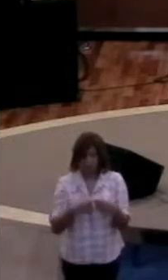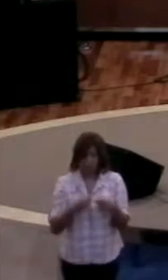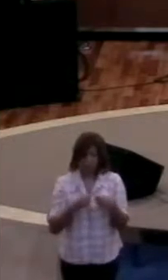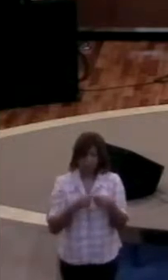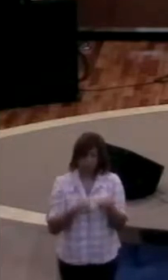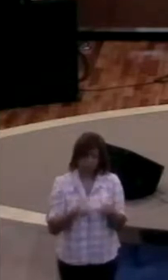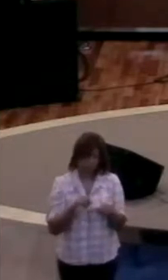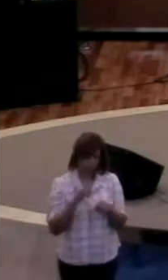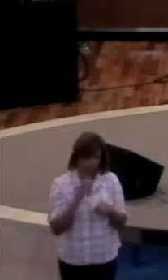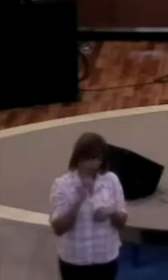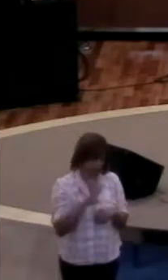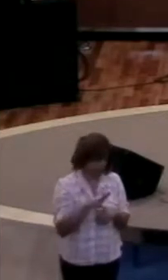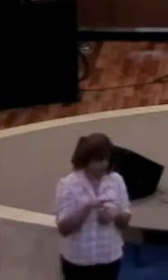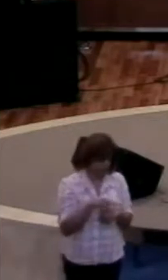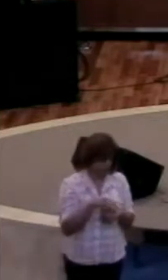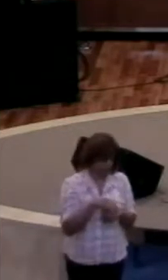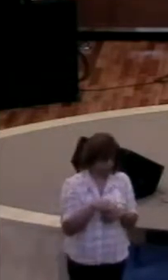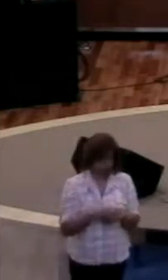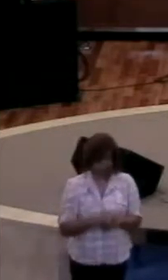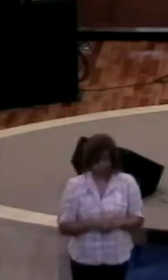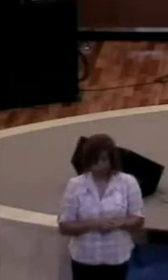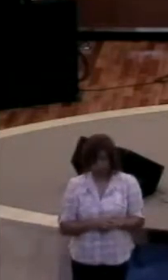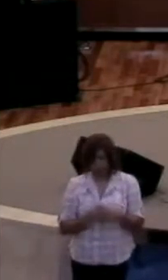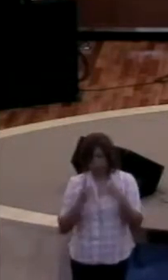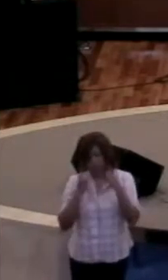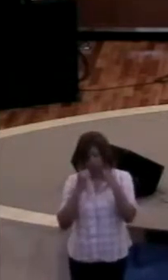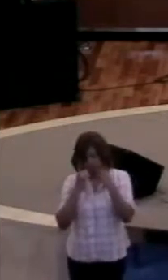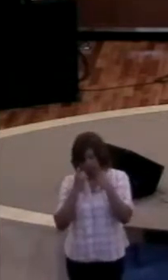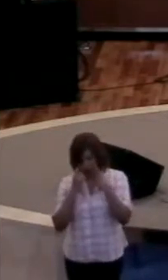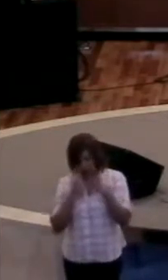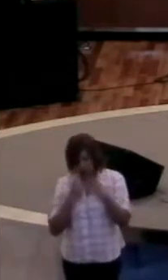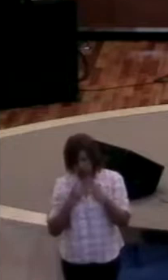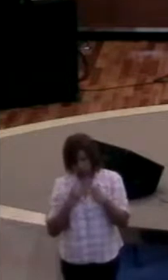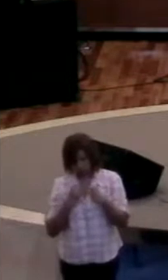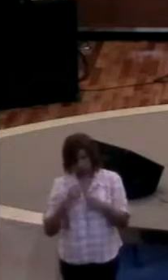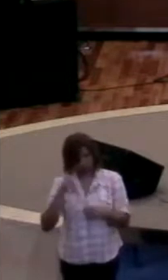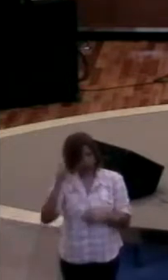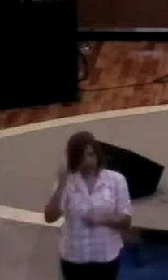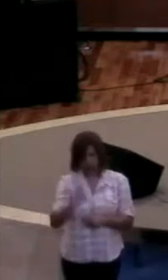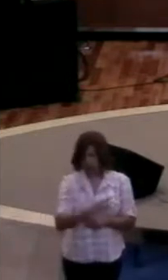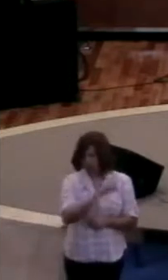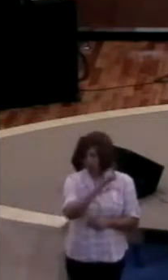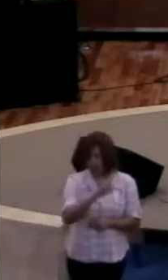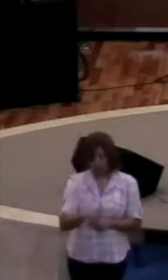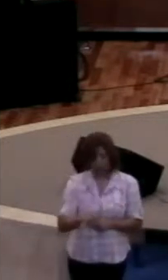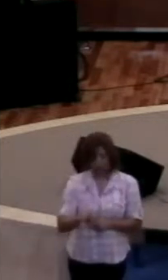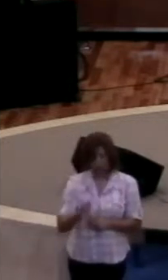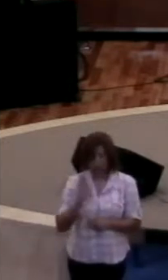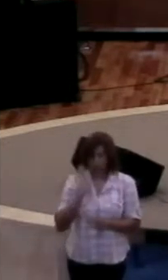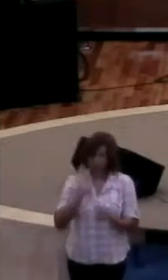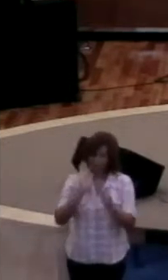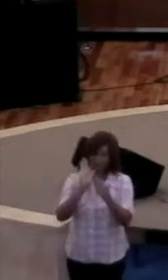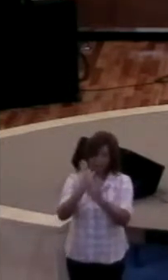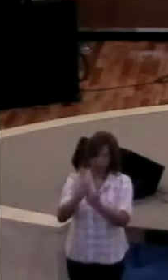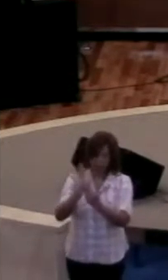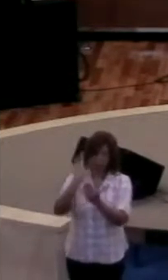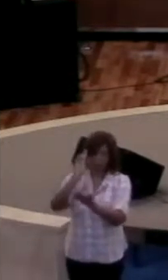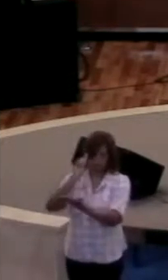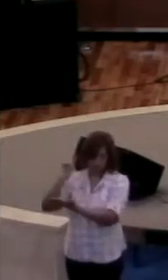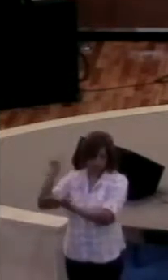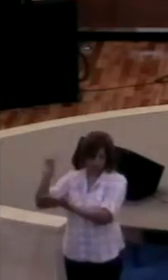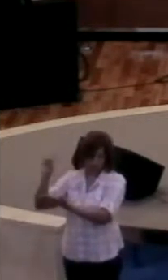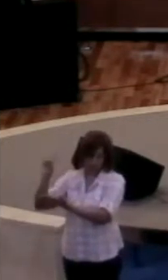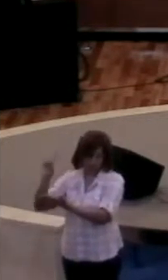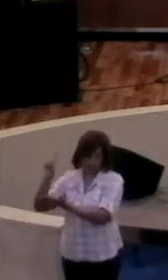estou abandonado? O choro não anula as promessas de Deus.